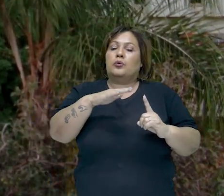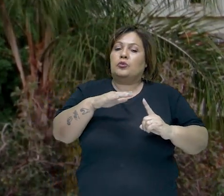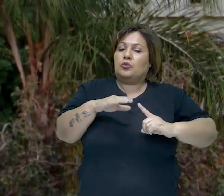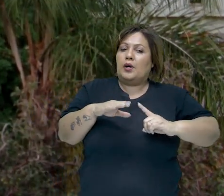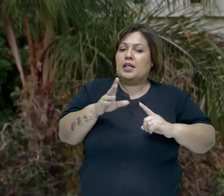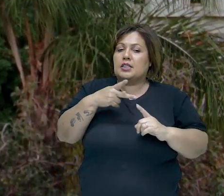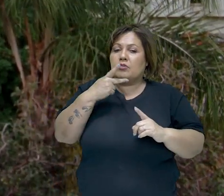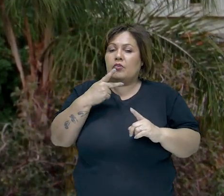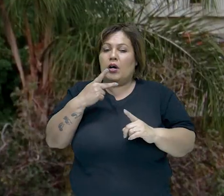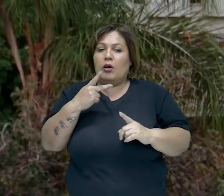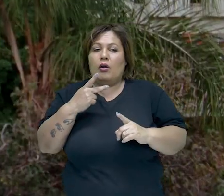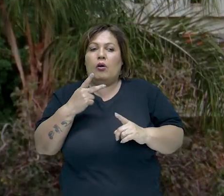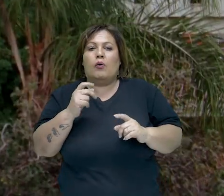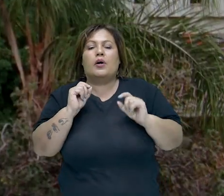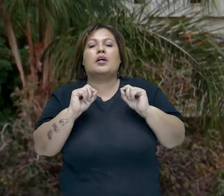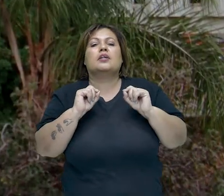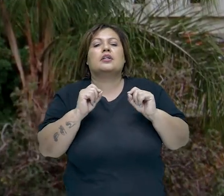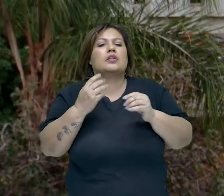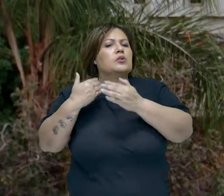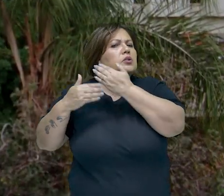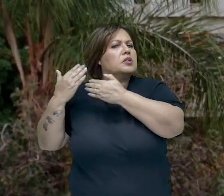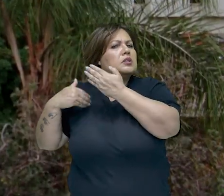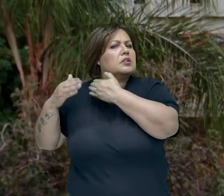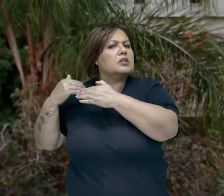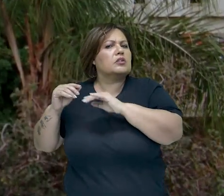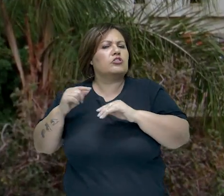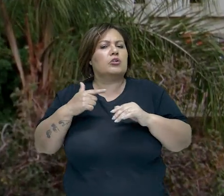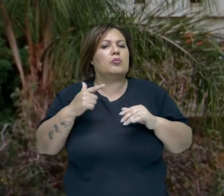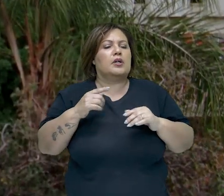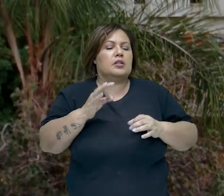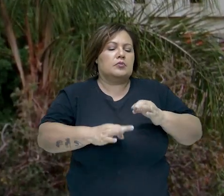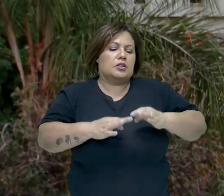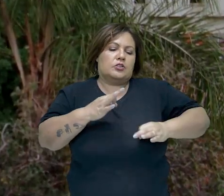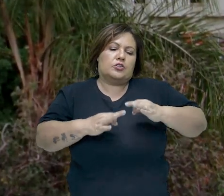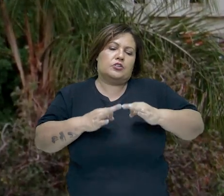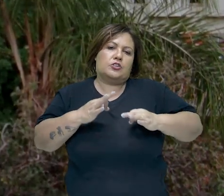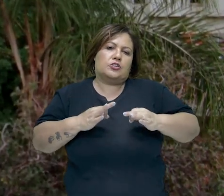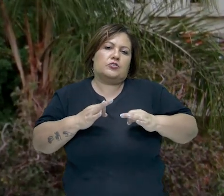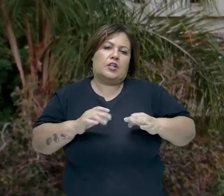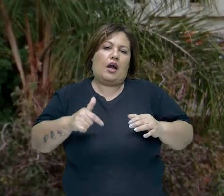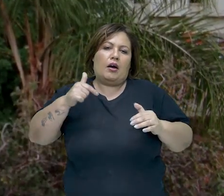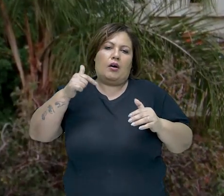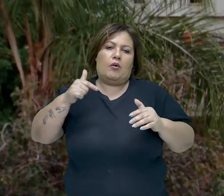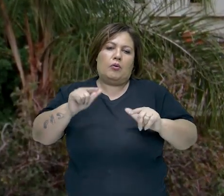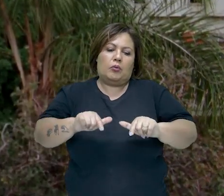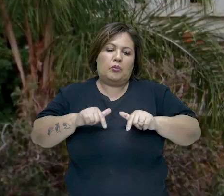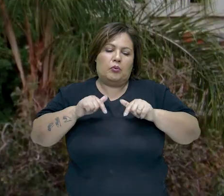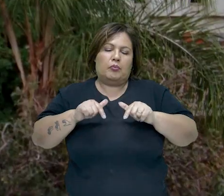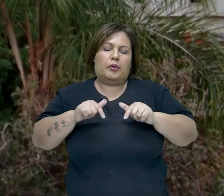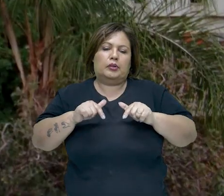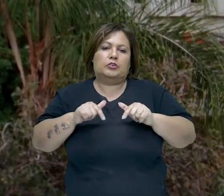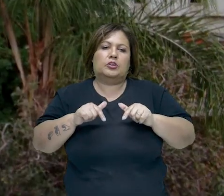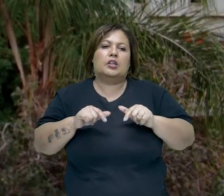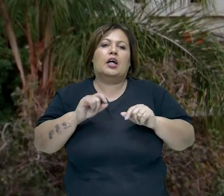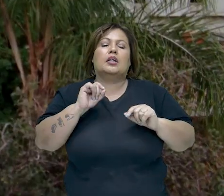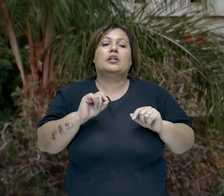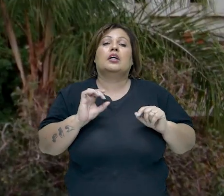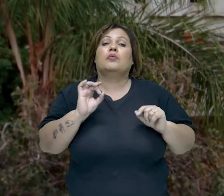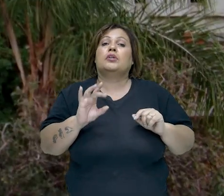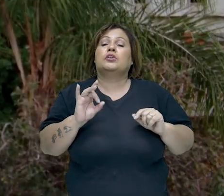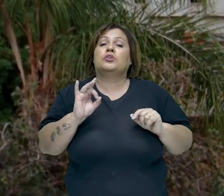Sobrinho, destacou que as alegações genéricas não bastam para justificar o porte e que a decisão